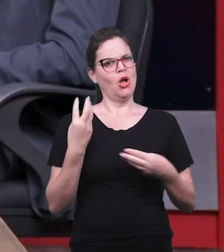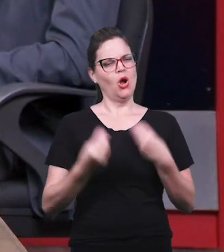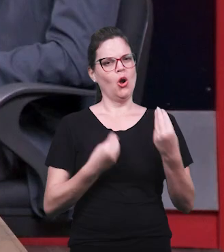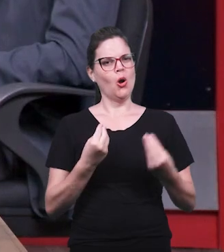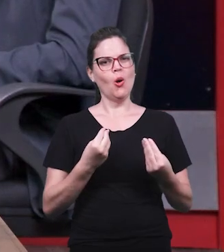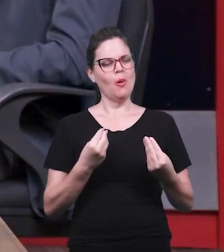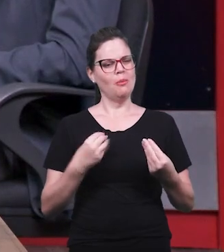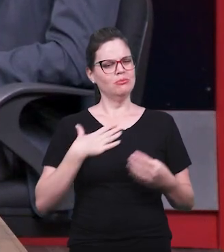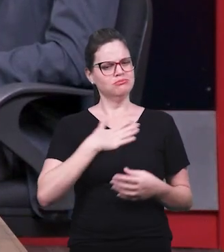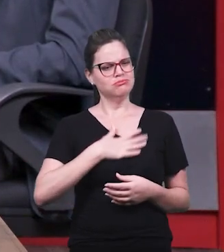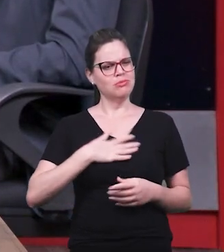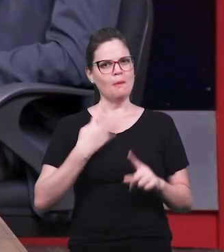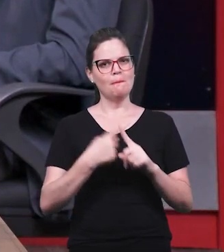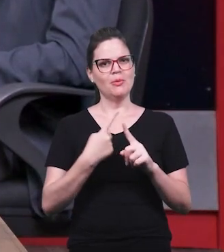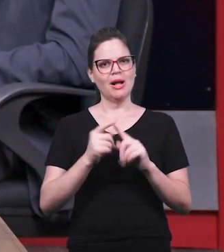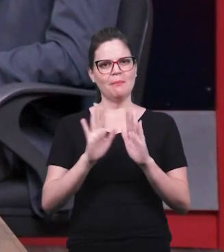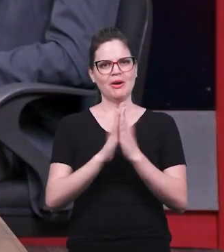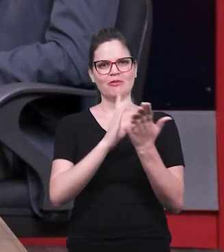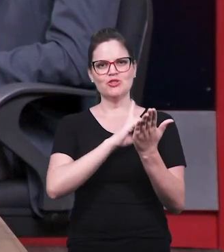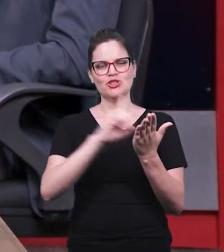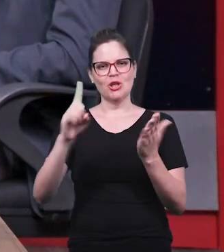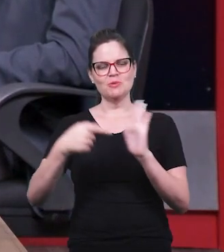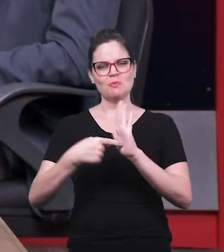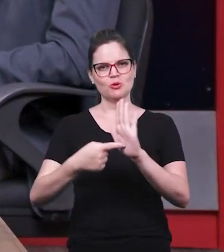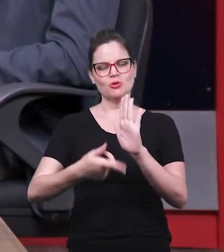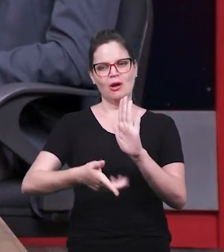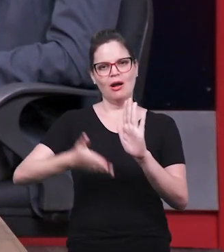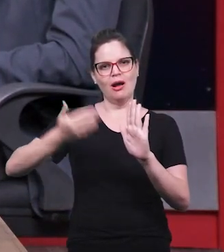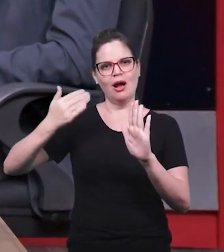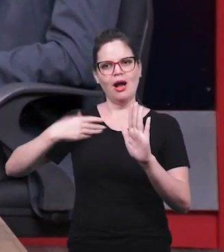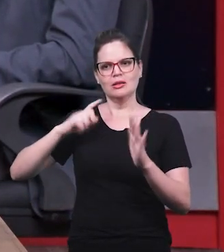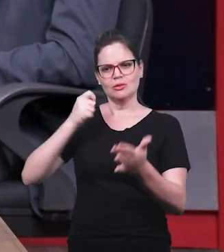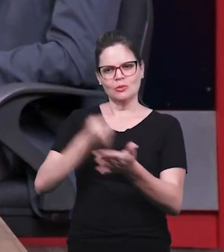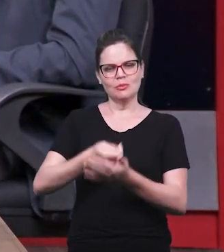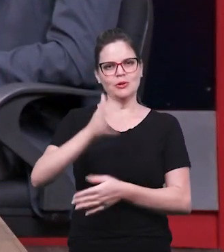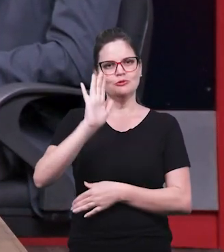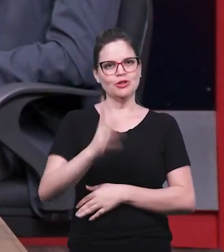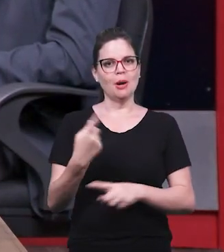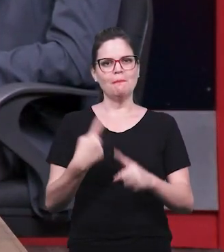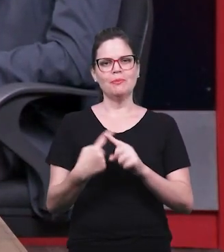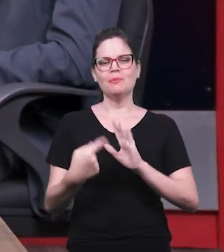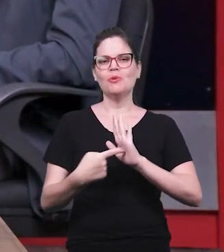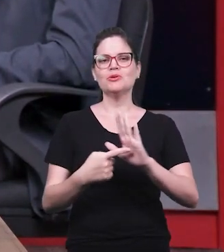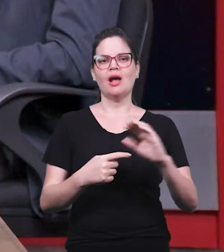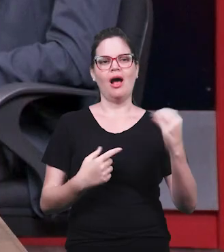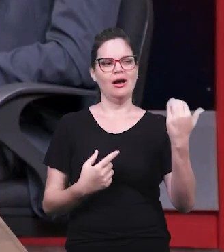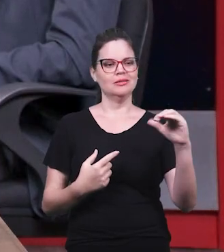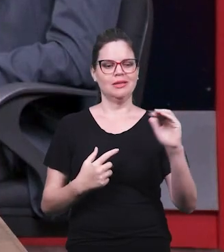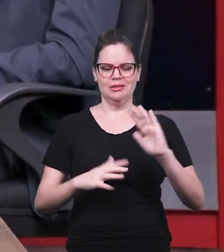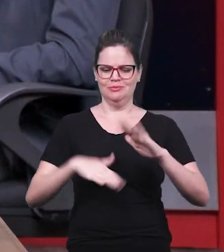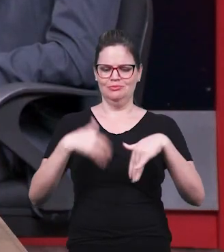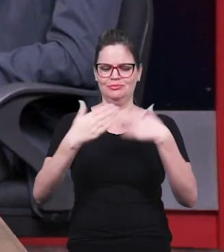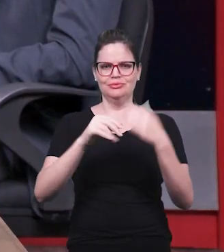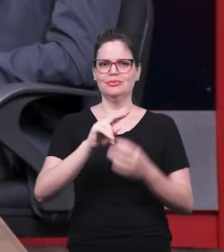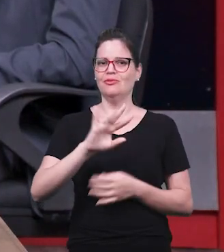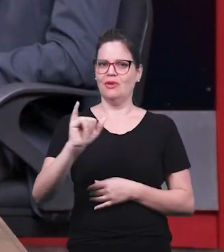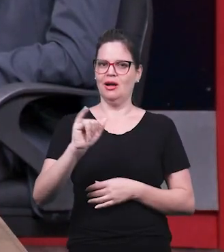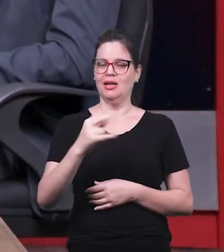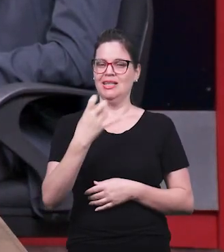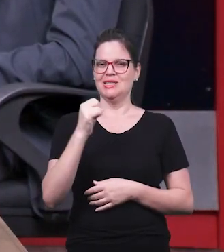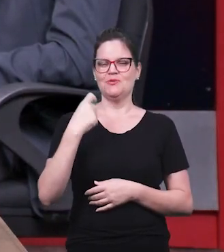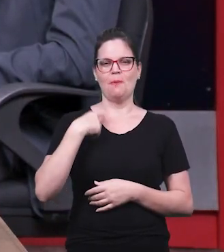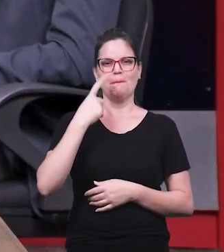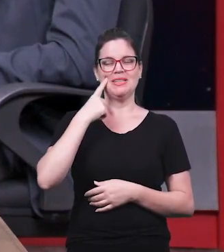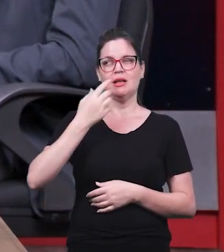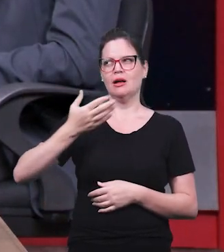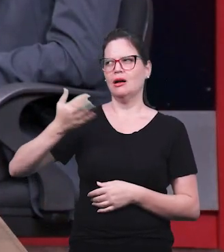no nosso tempo a palavra do Senhor, que é nos últimos dias a ciência se multiplicará. Perfeitamente. Se a gente for olhar para